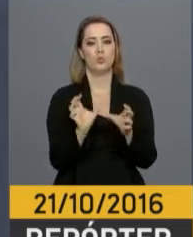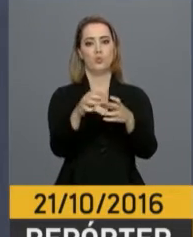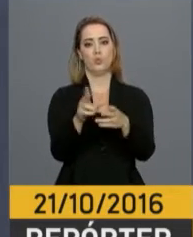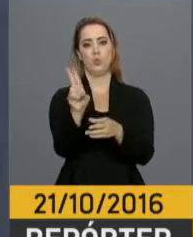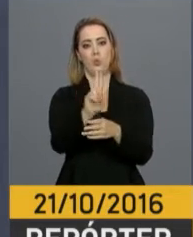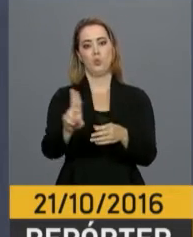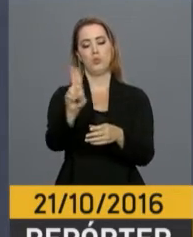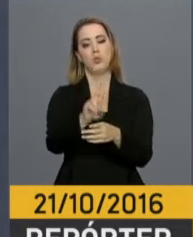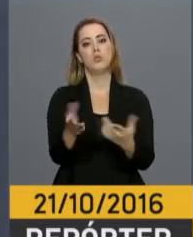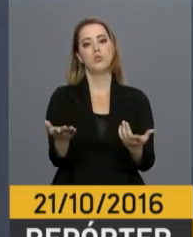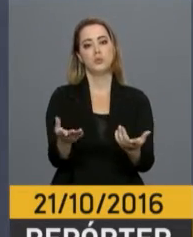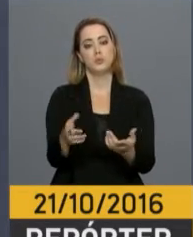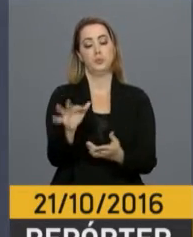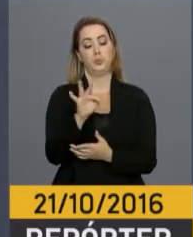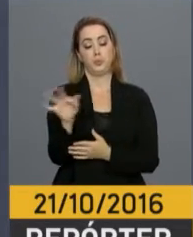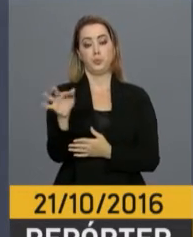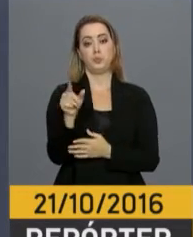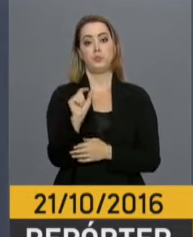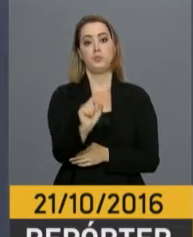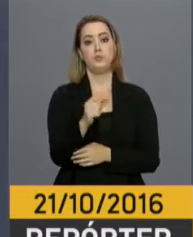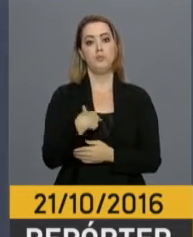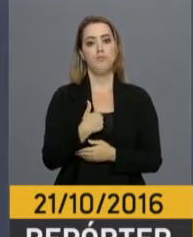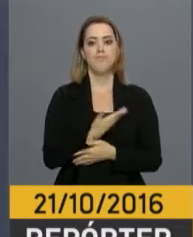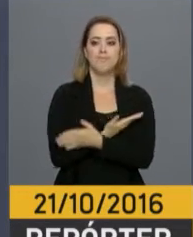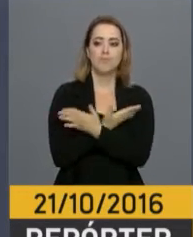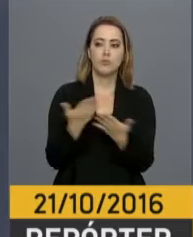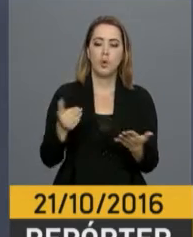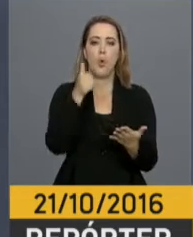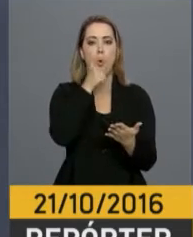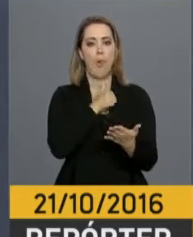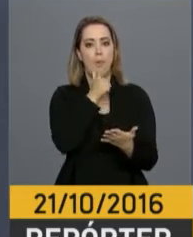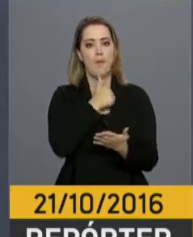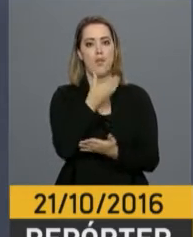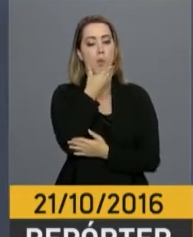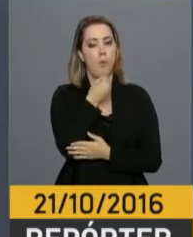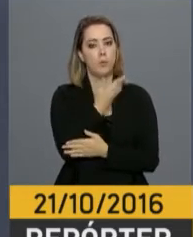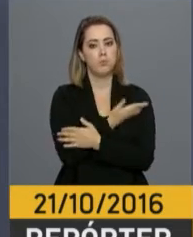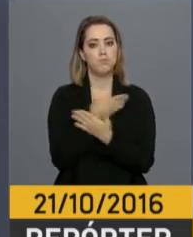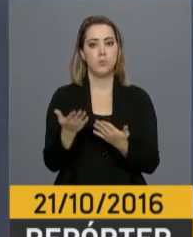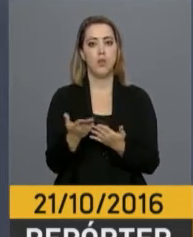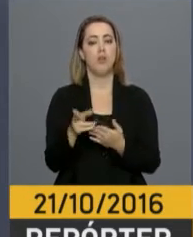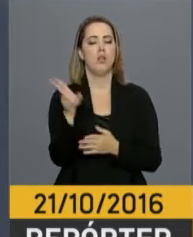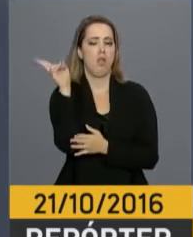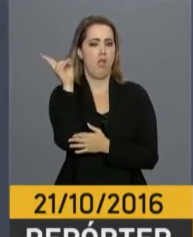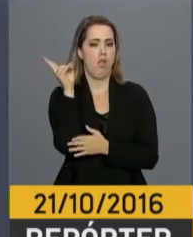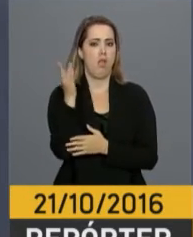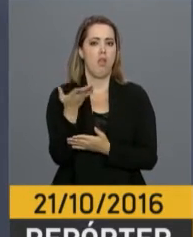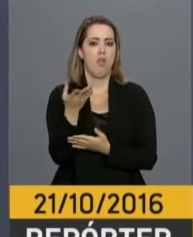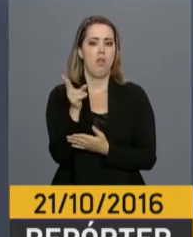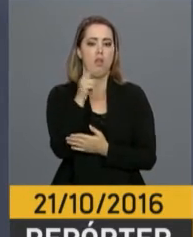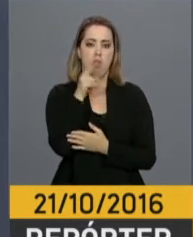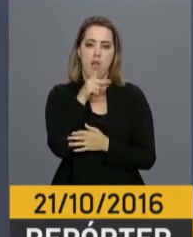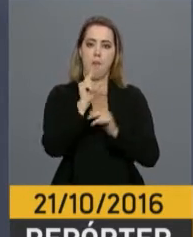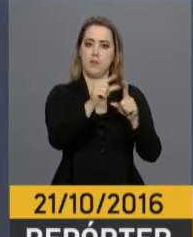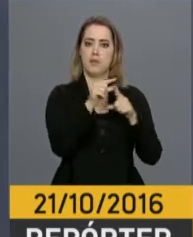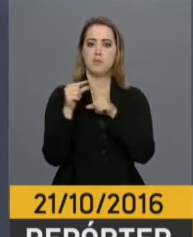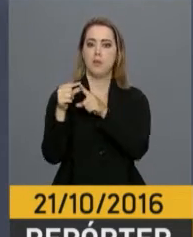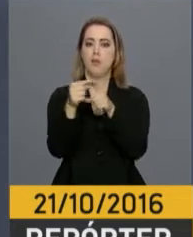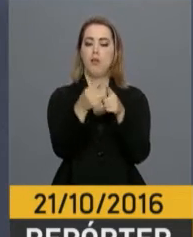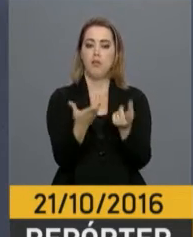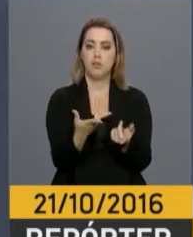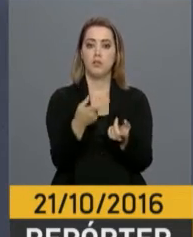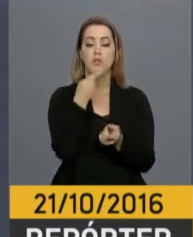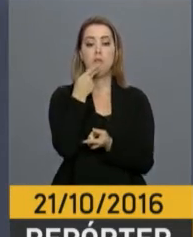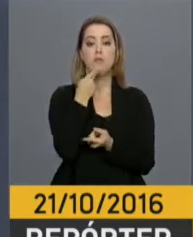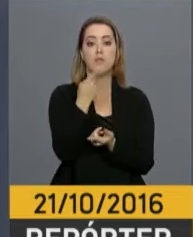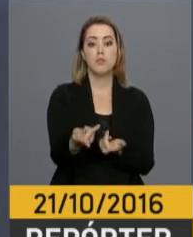Federal de Campina Grande. Senhores e senhoras, mas em rápidas palavras, é